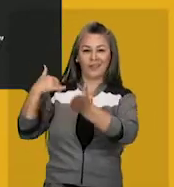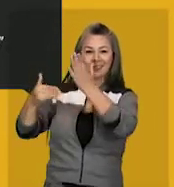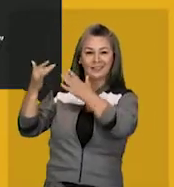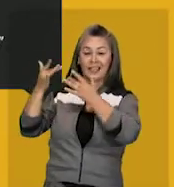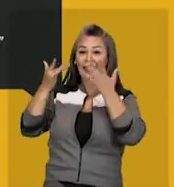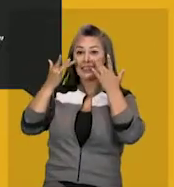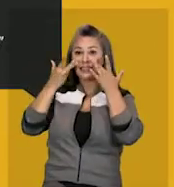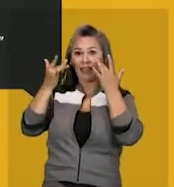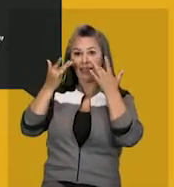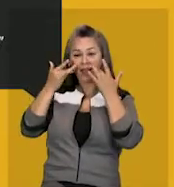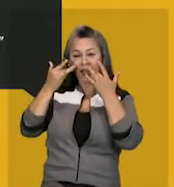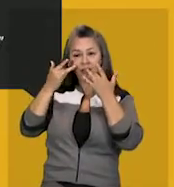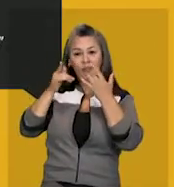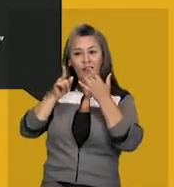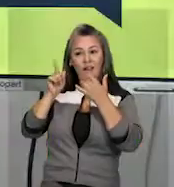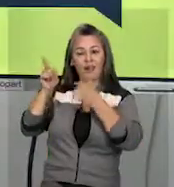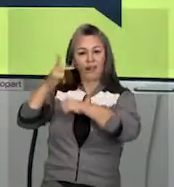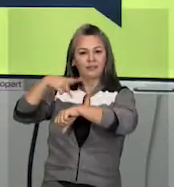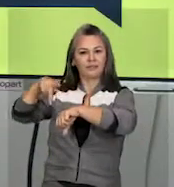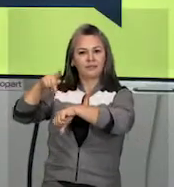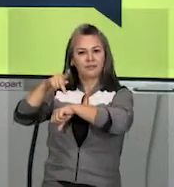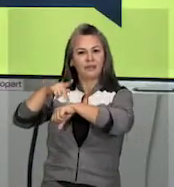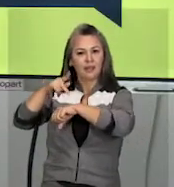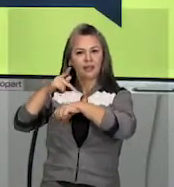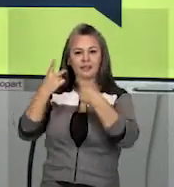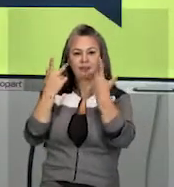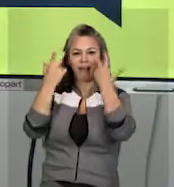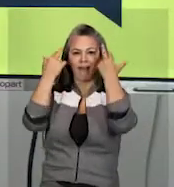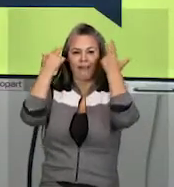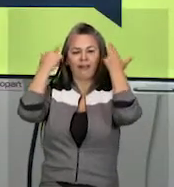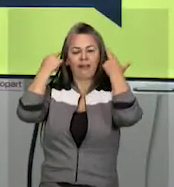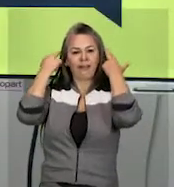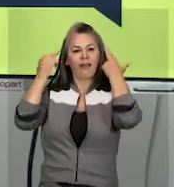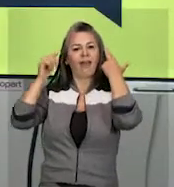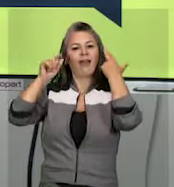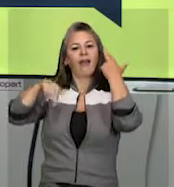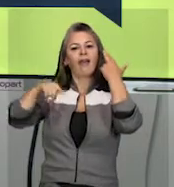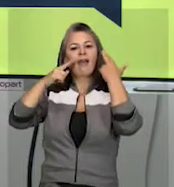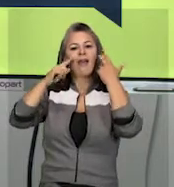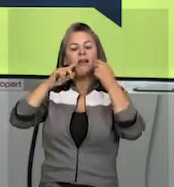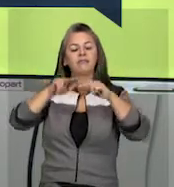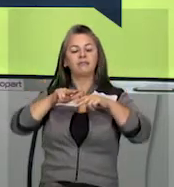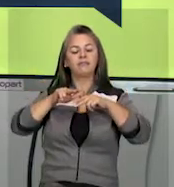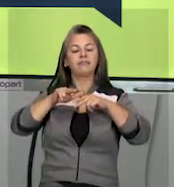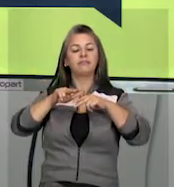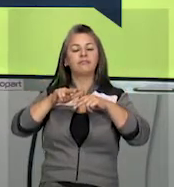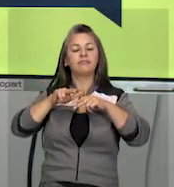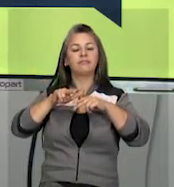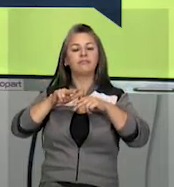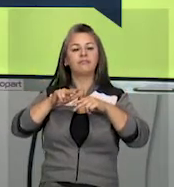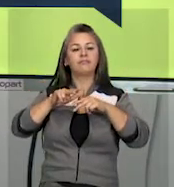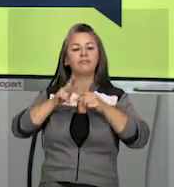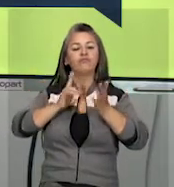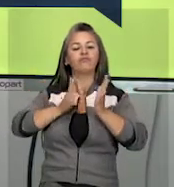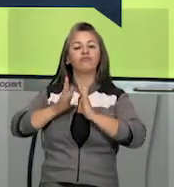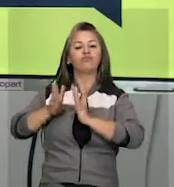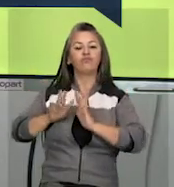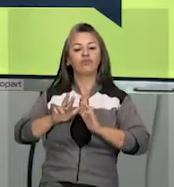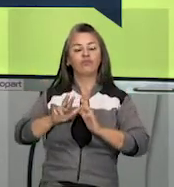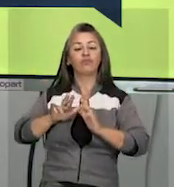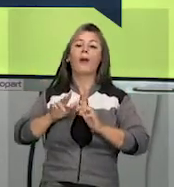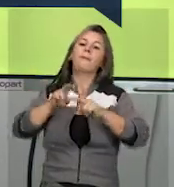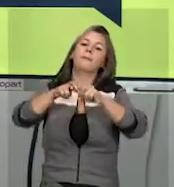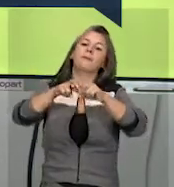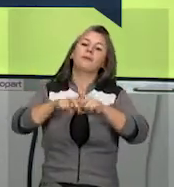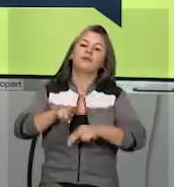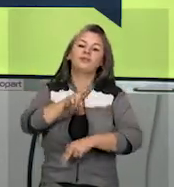ser encenado. Ele tem que estar no palco, tem que ser falado e ouvido pelos espectadores. Por isso é o agir, não só o